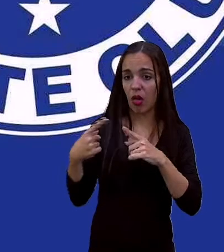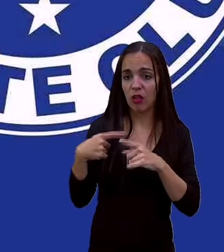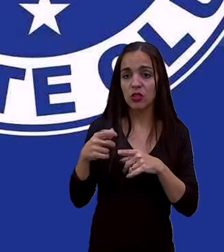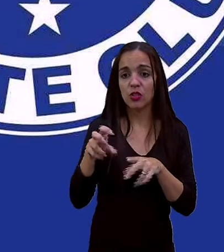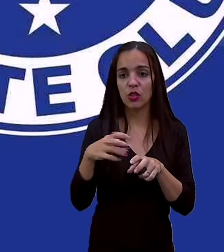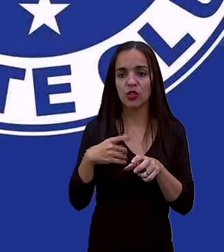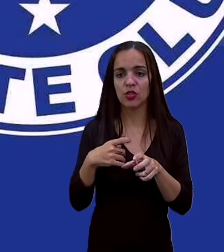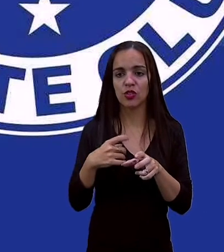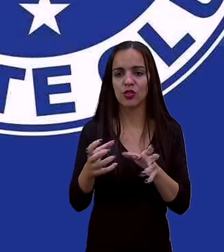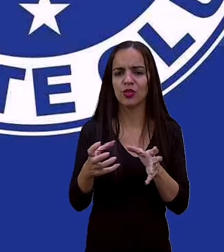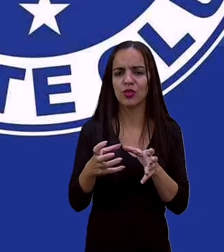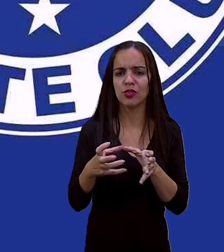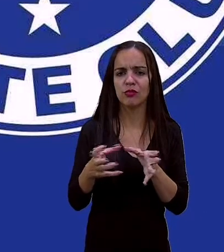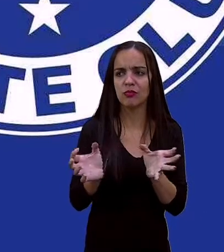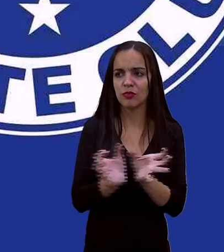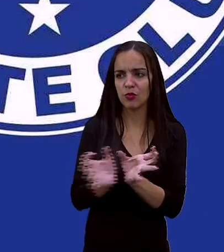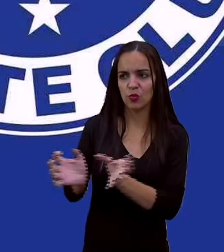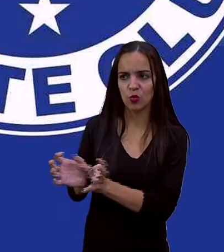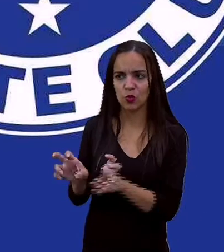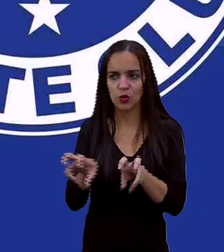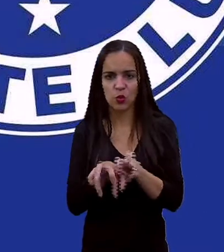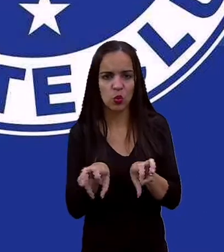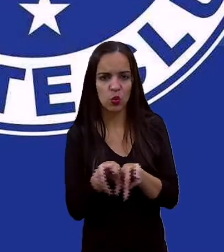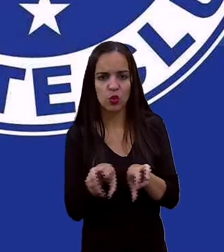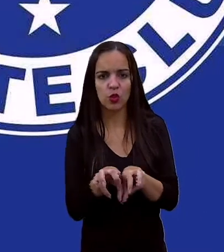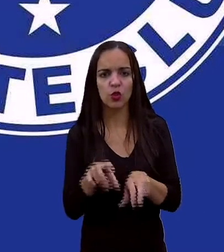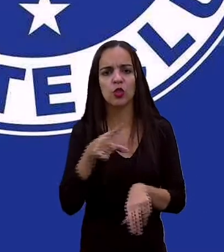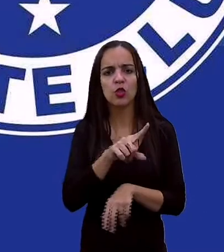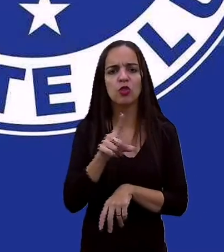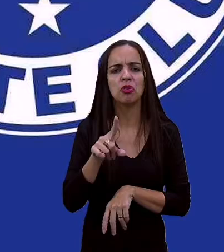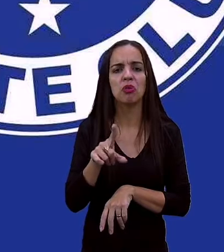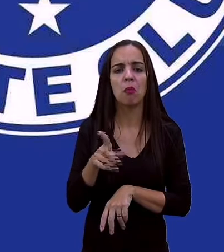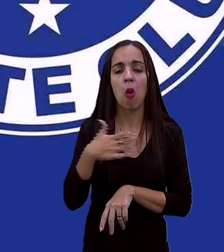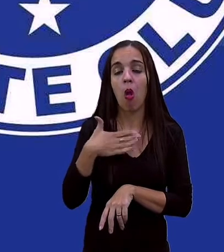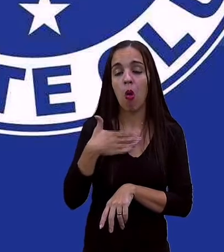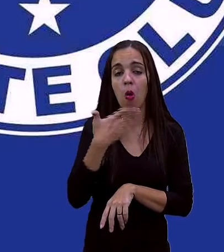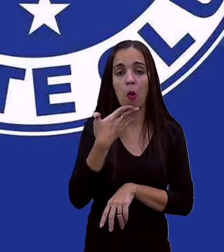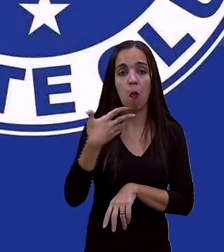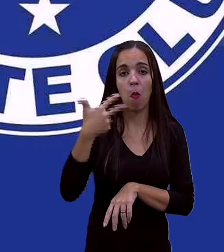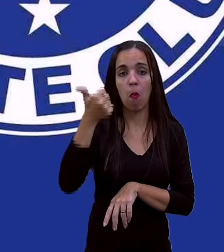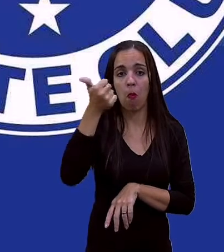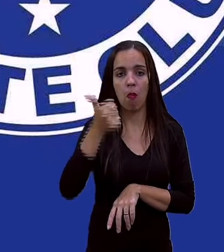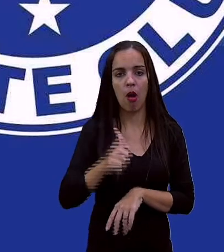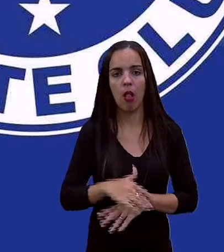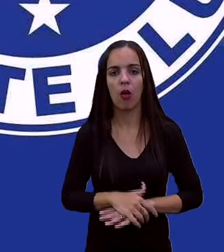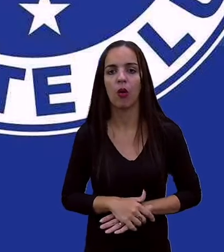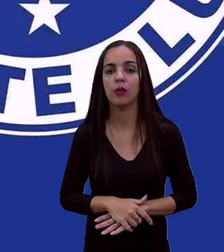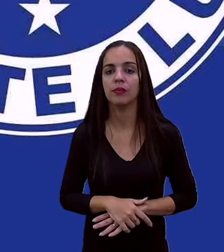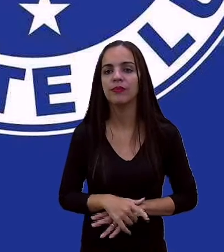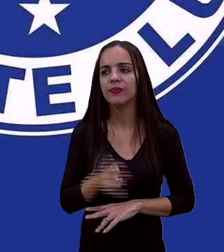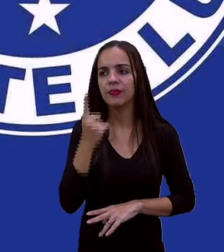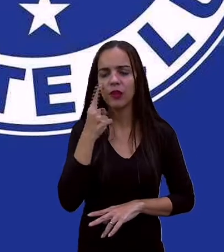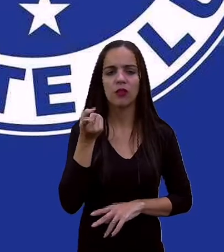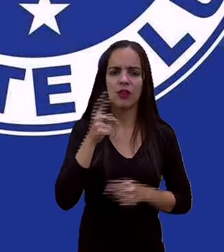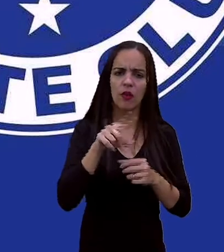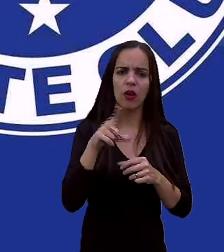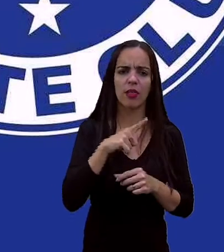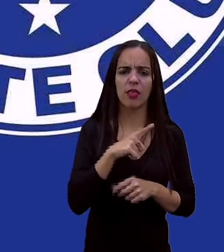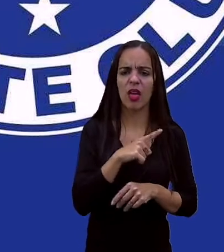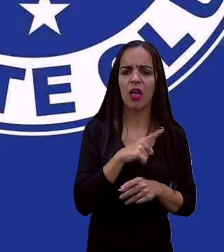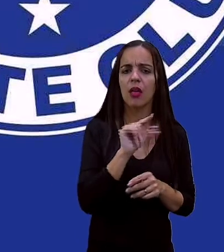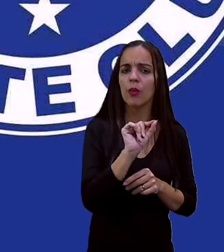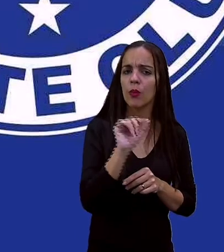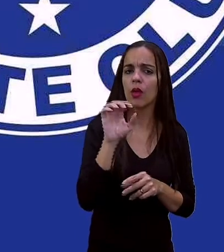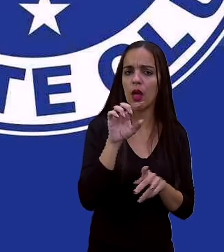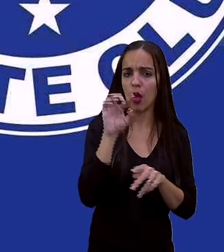que eu paguei mico aqui para vocês. Então, voltem lá que eu tenho uma paródia sobre preposição, se acaso vocês